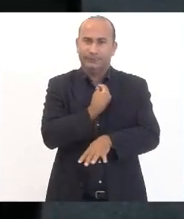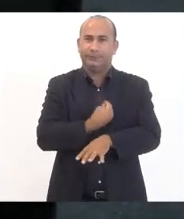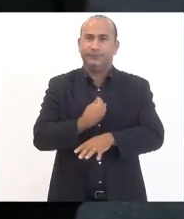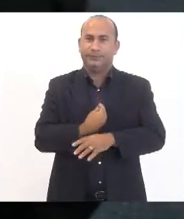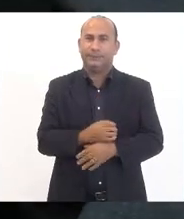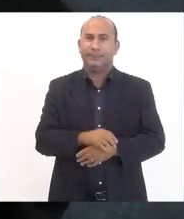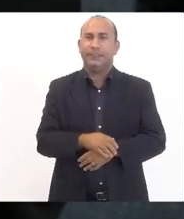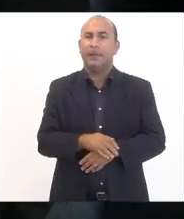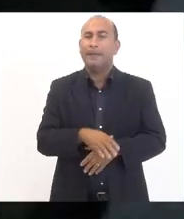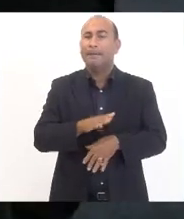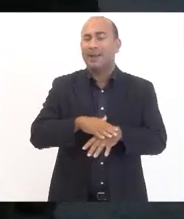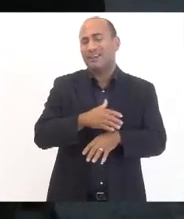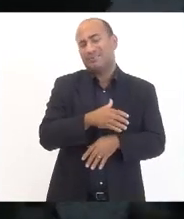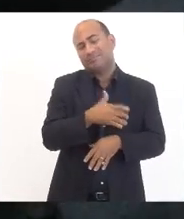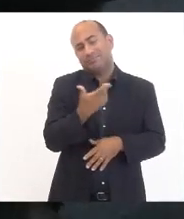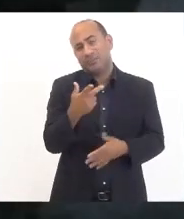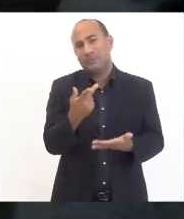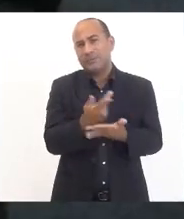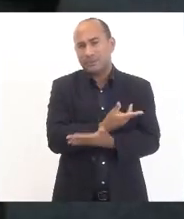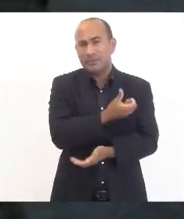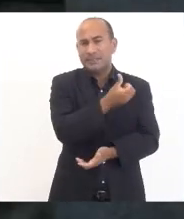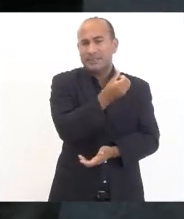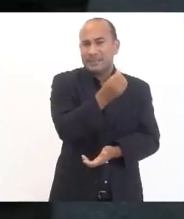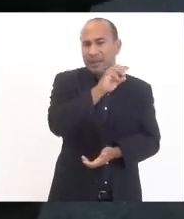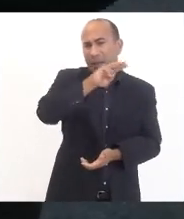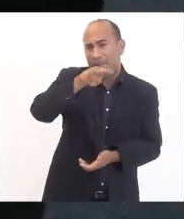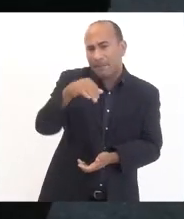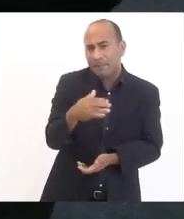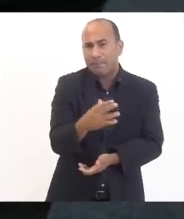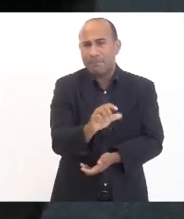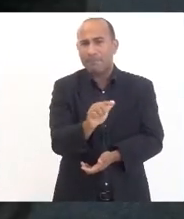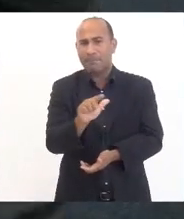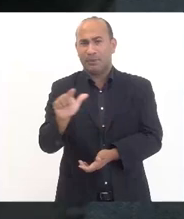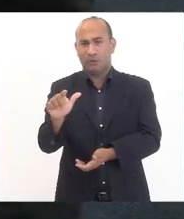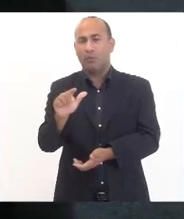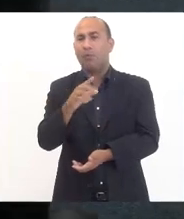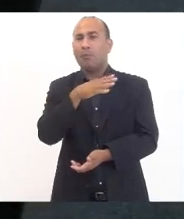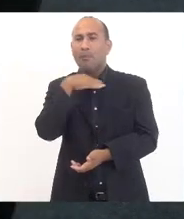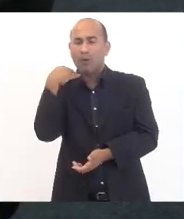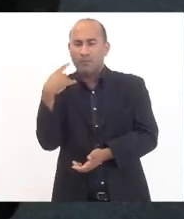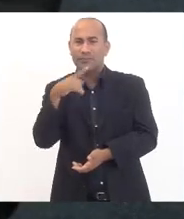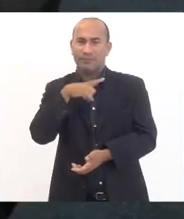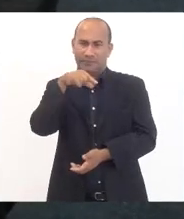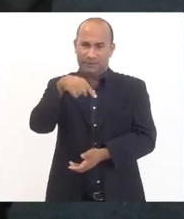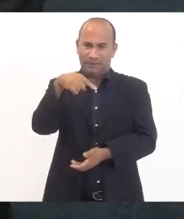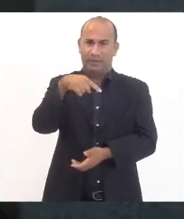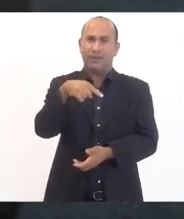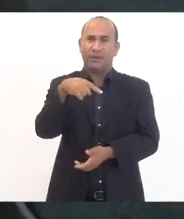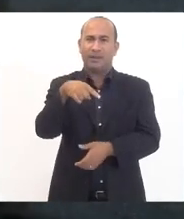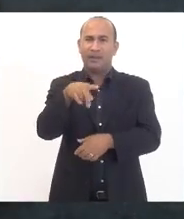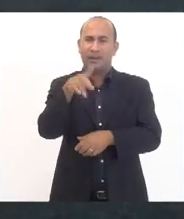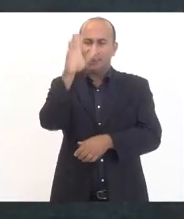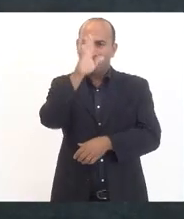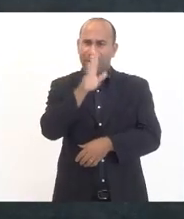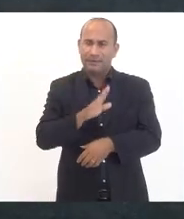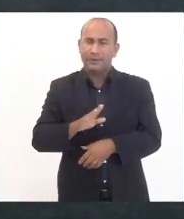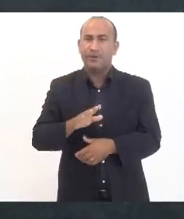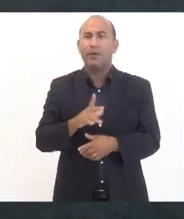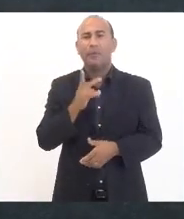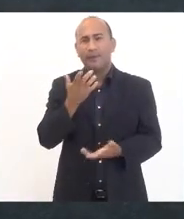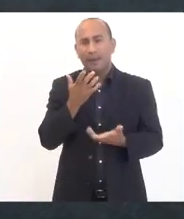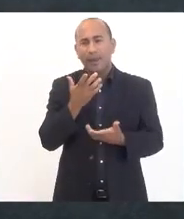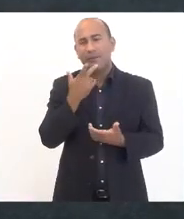das 600 mil mortes que nós tivemos no nosso país. Então, queria deixar aqui registrado porque inclusive